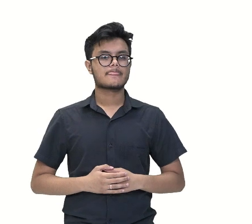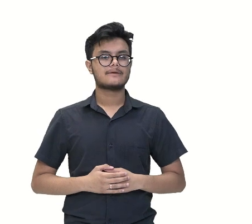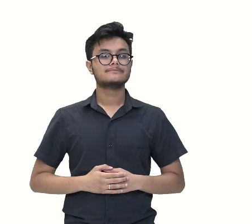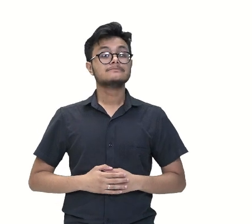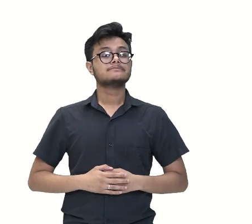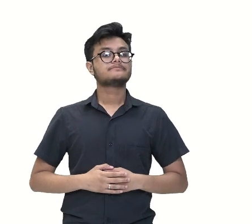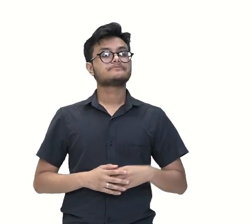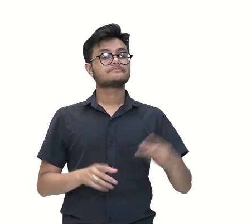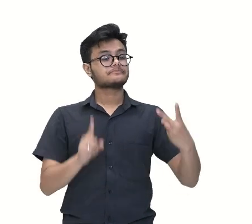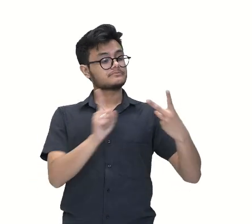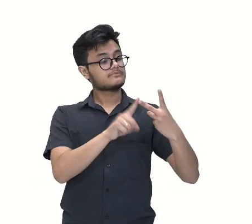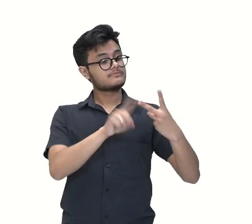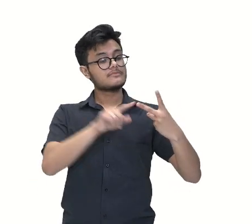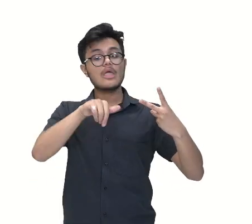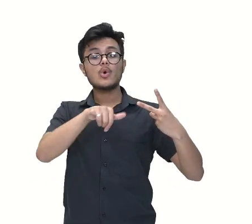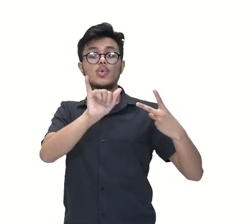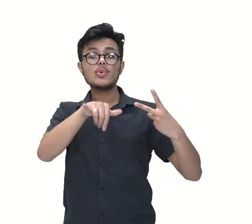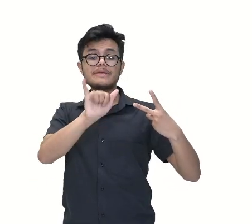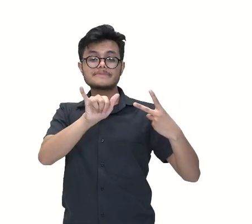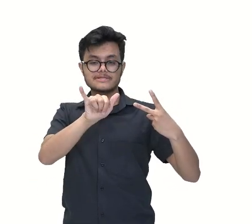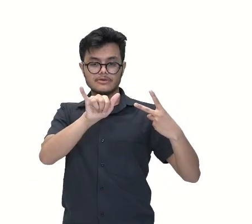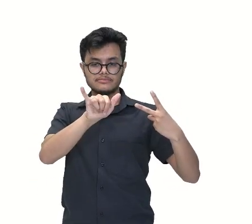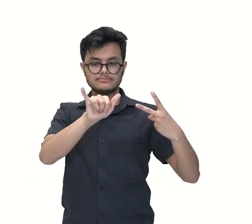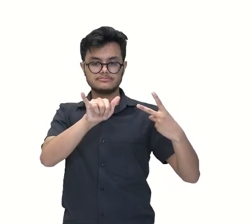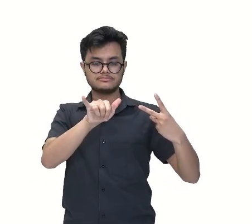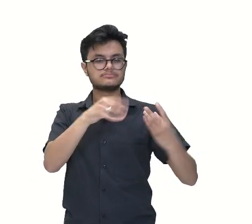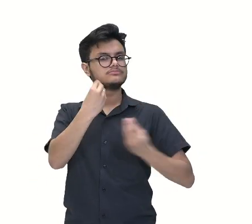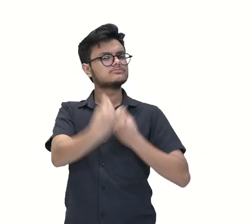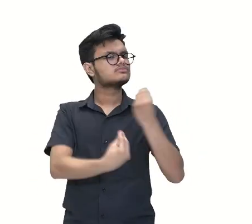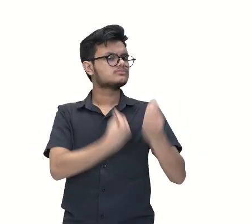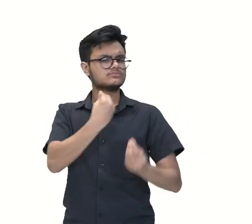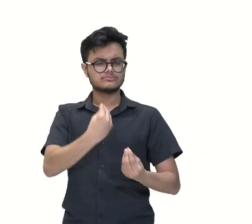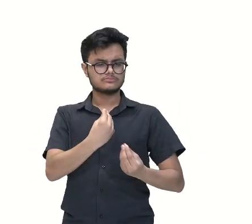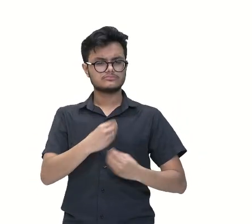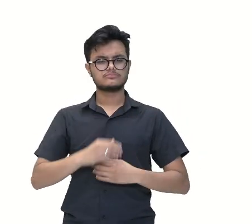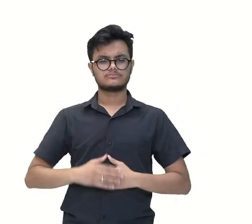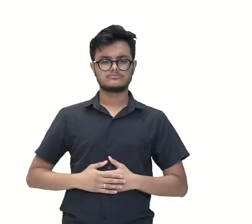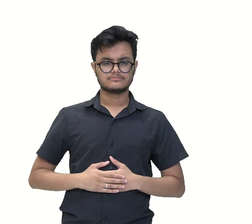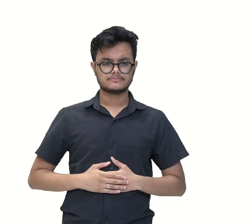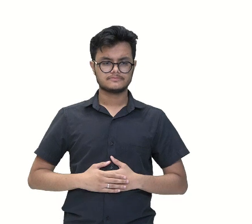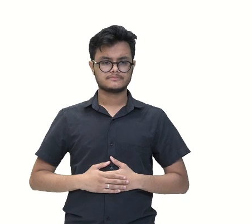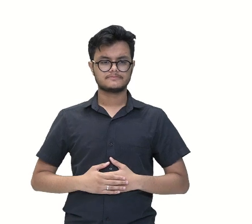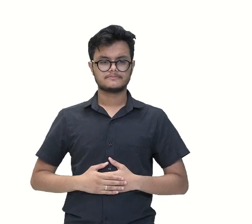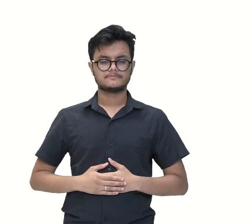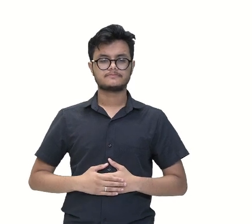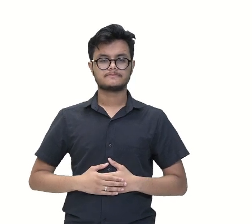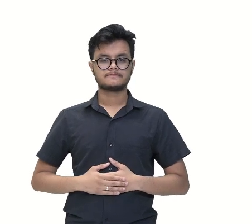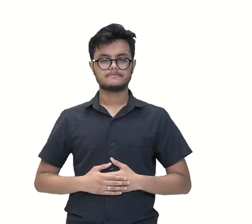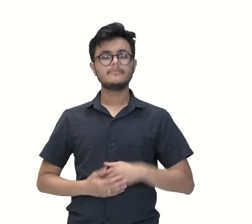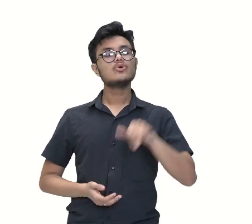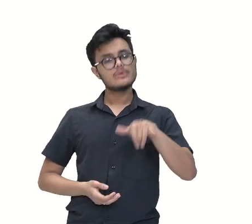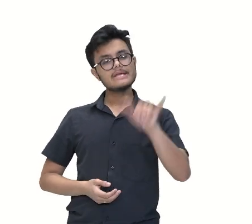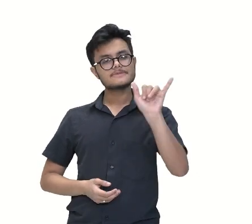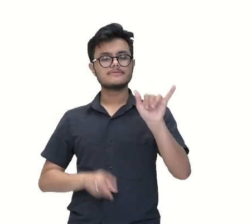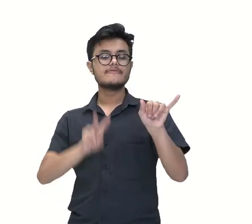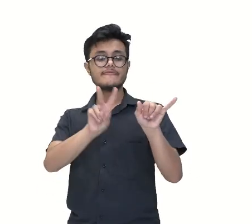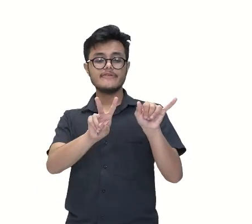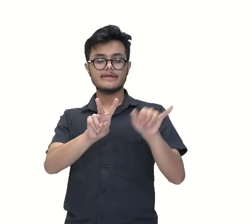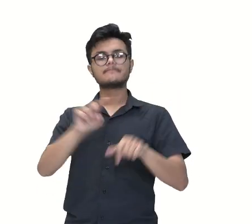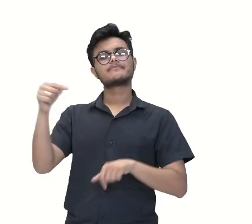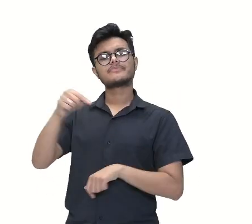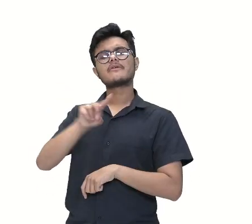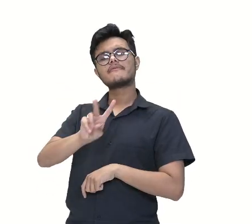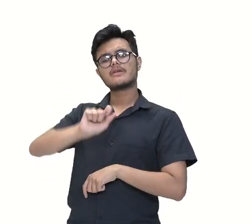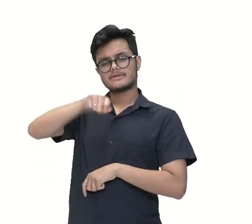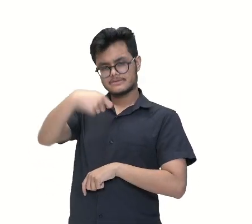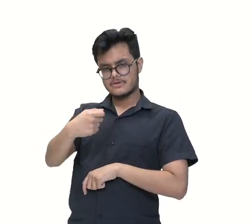encontrar agora o valor da coordenada y, que eu vou chamar aqui de yv. Então,